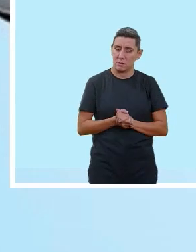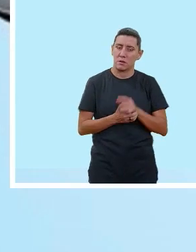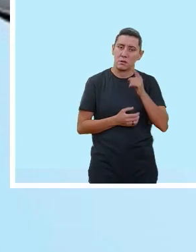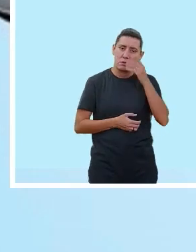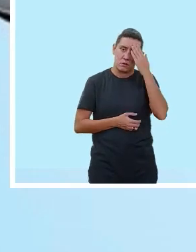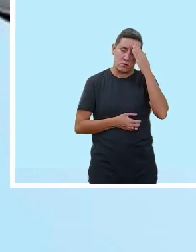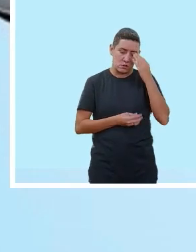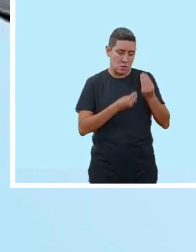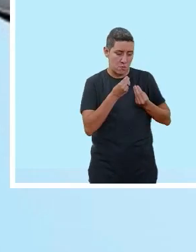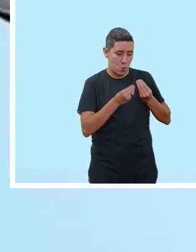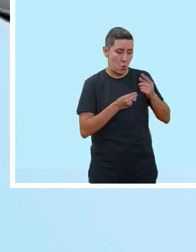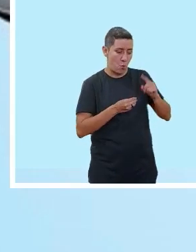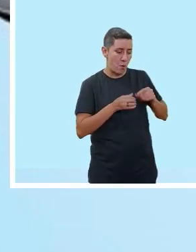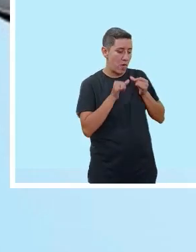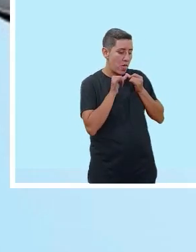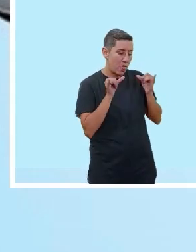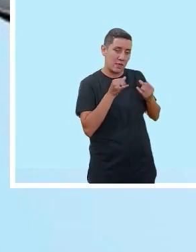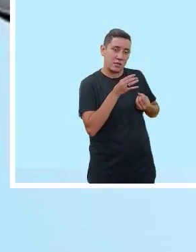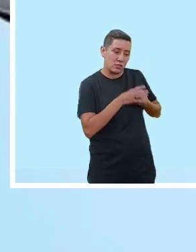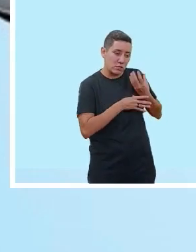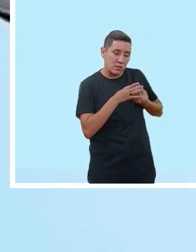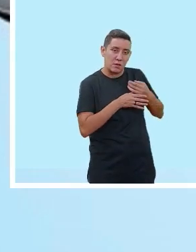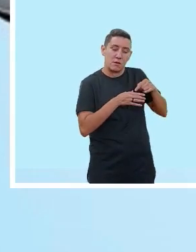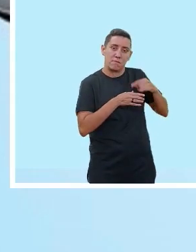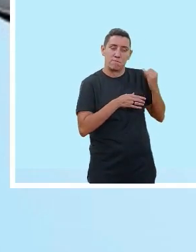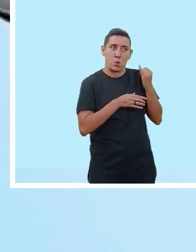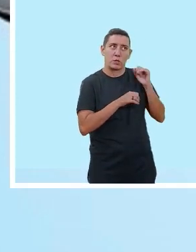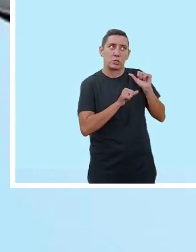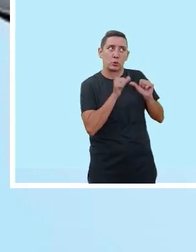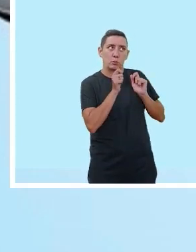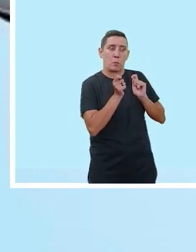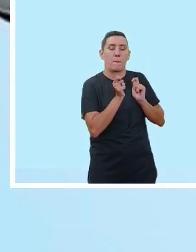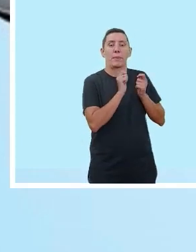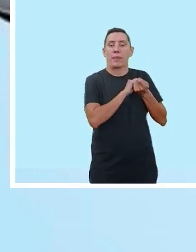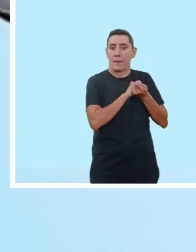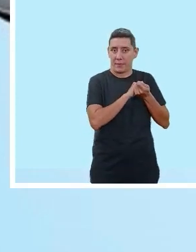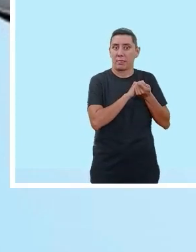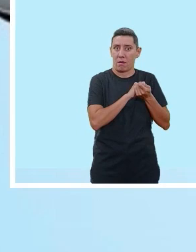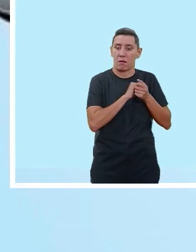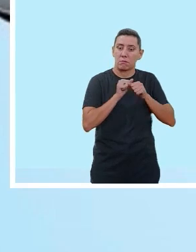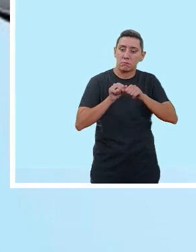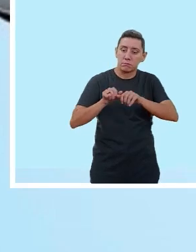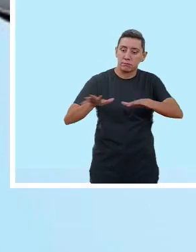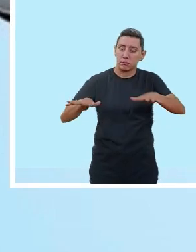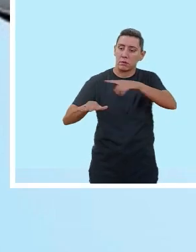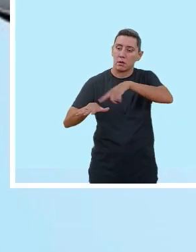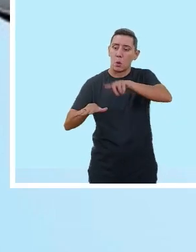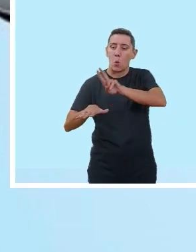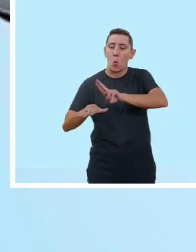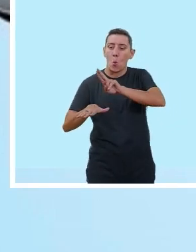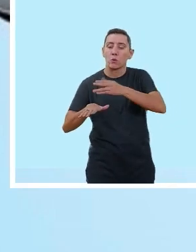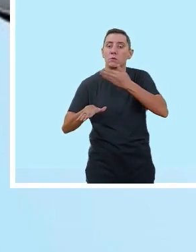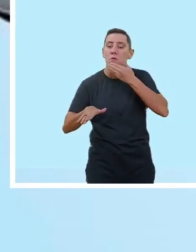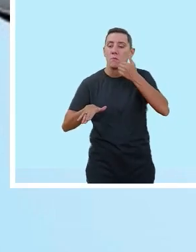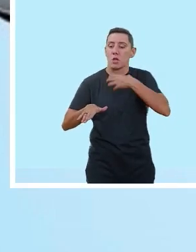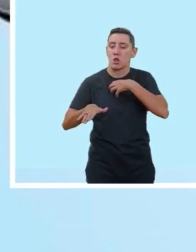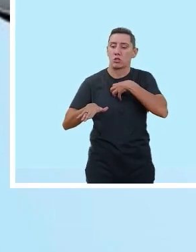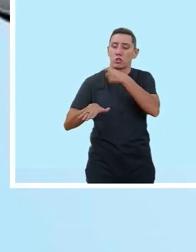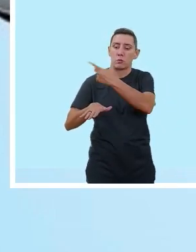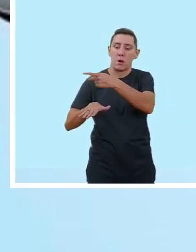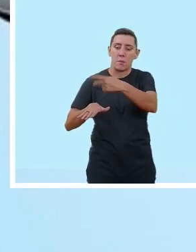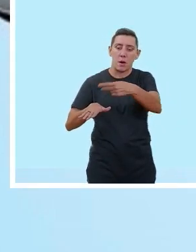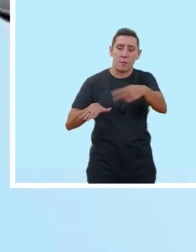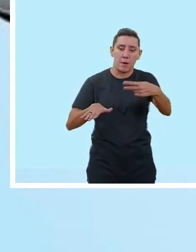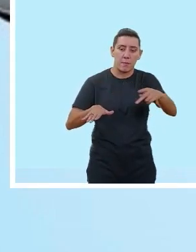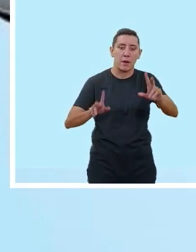energia elétrica, né, fontes renováveis é necessário, um melhor uso da energia elétrica e um uso da energia elétrica de forma